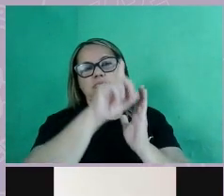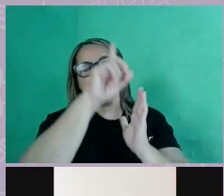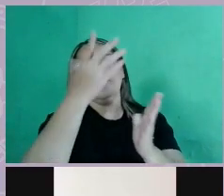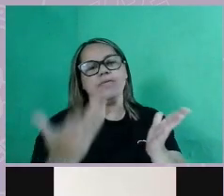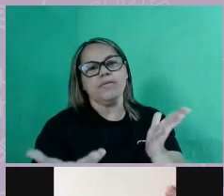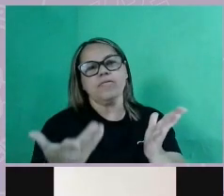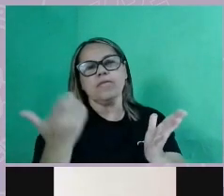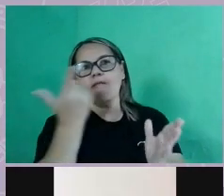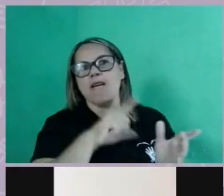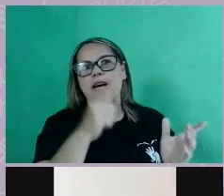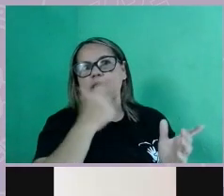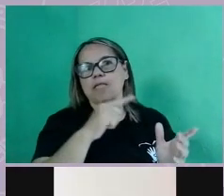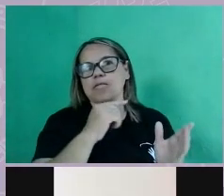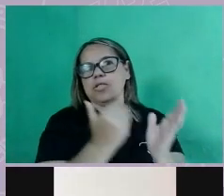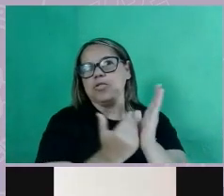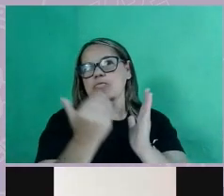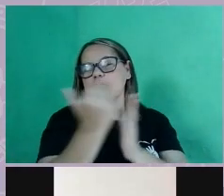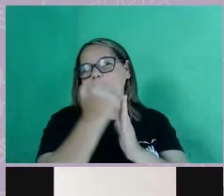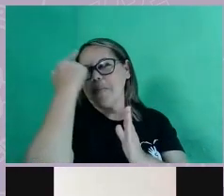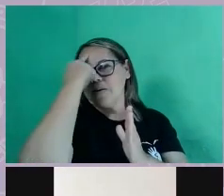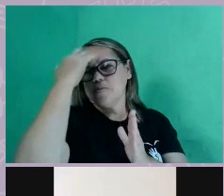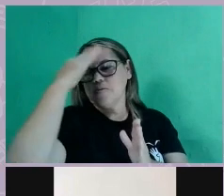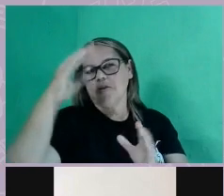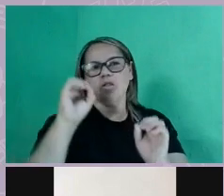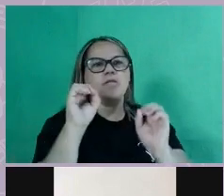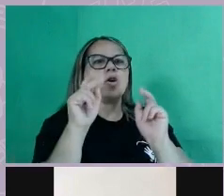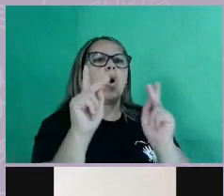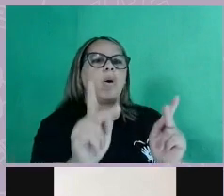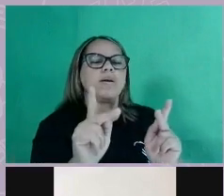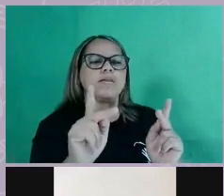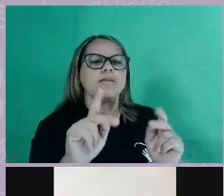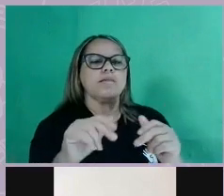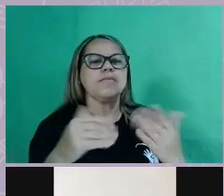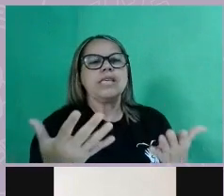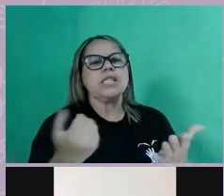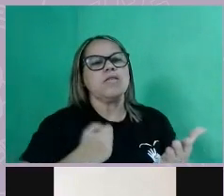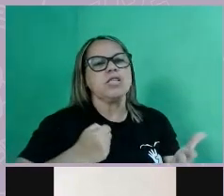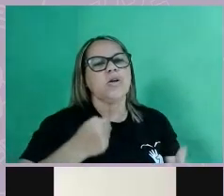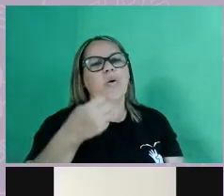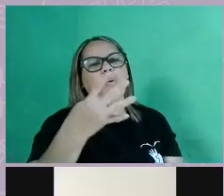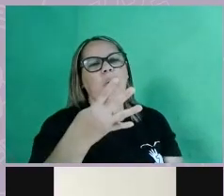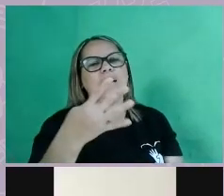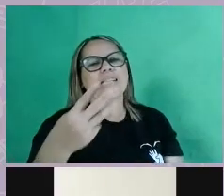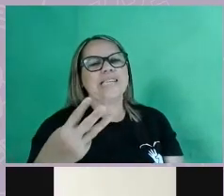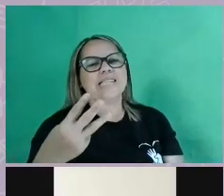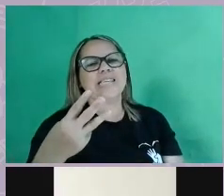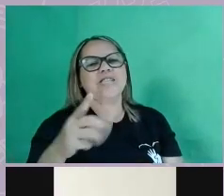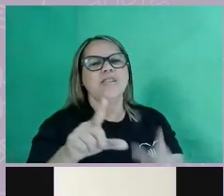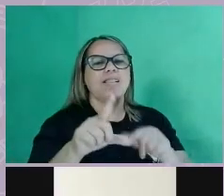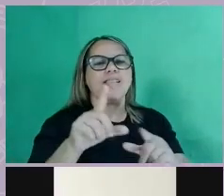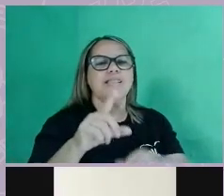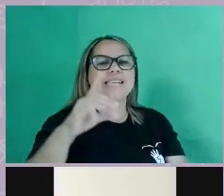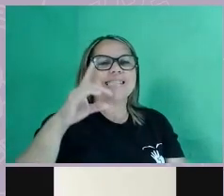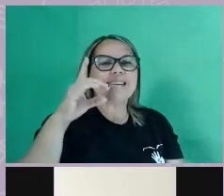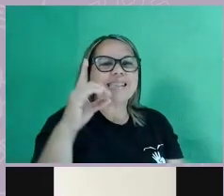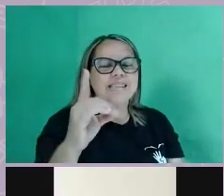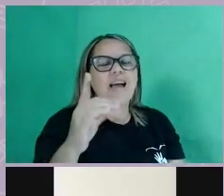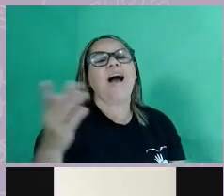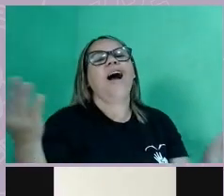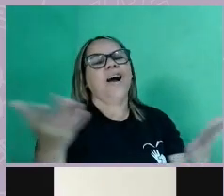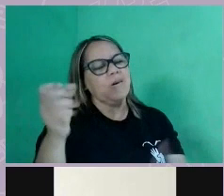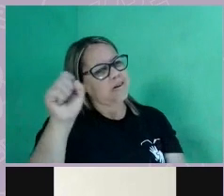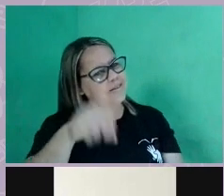alcançar o pensamento filosófico tá bom então questão 43 letra D agora sim encerrando